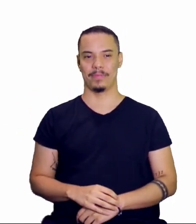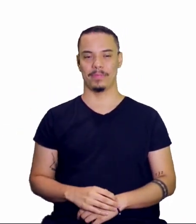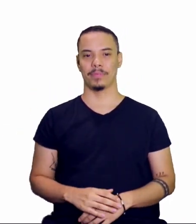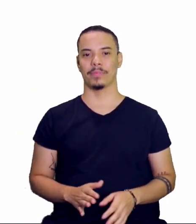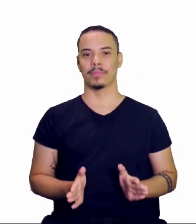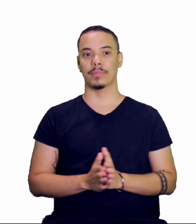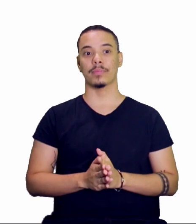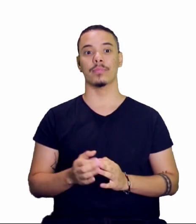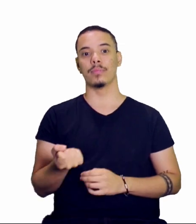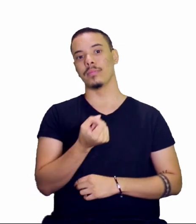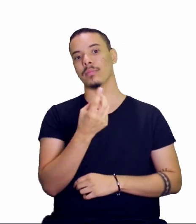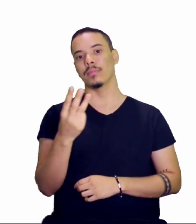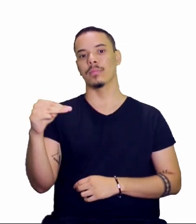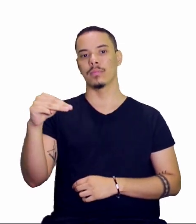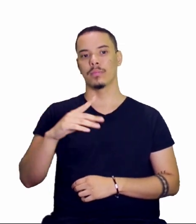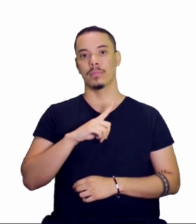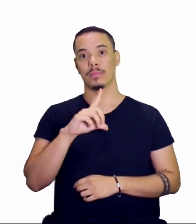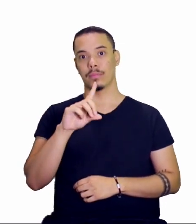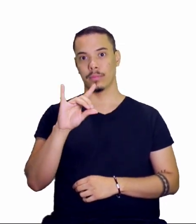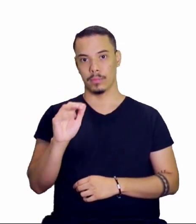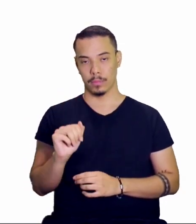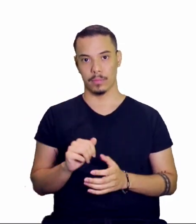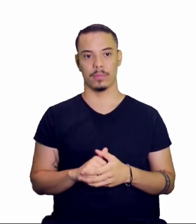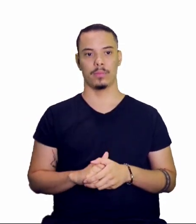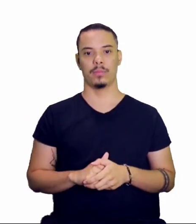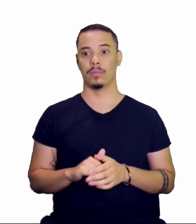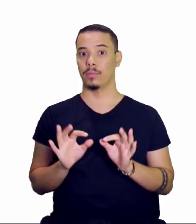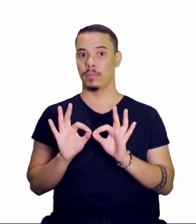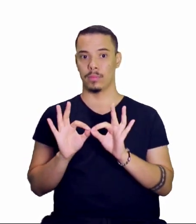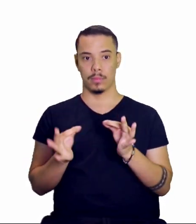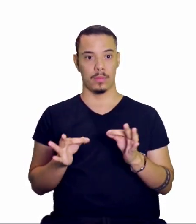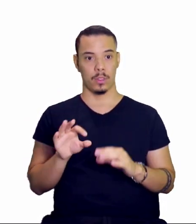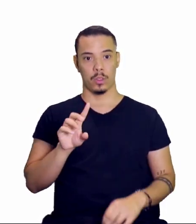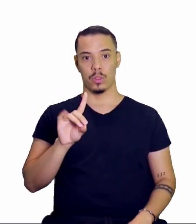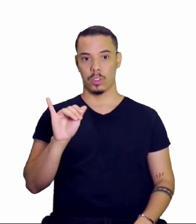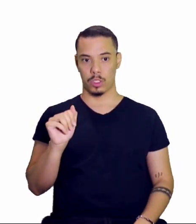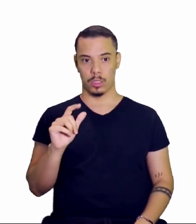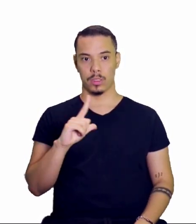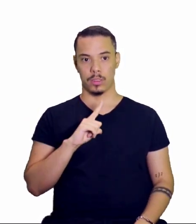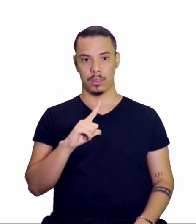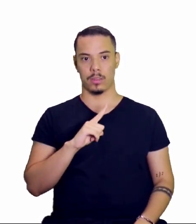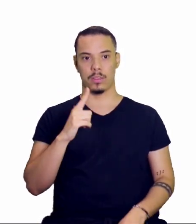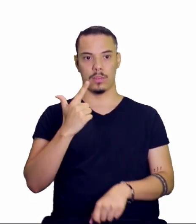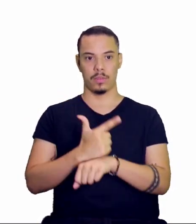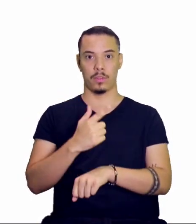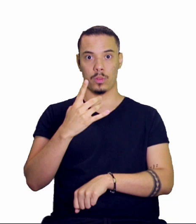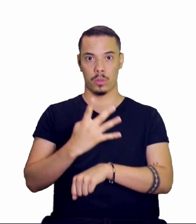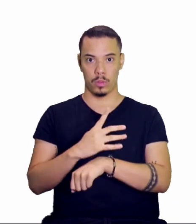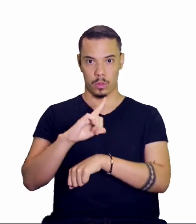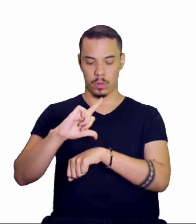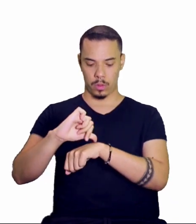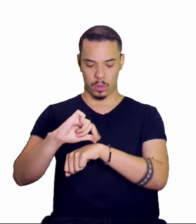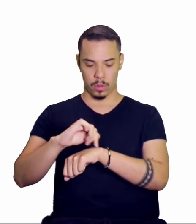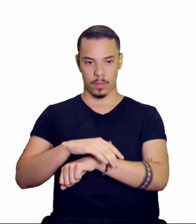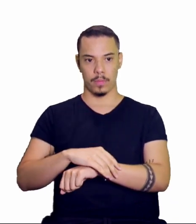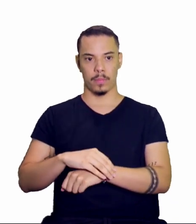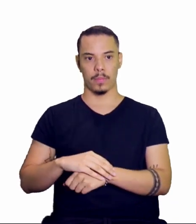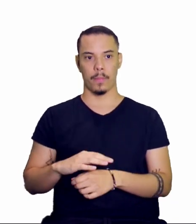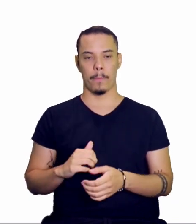ver quantos minutos tem um dia. Simples, né? Um dia, 24 horas. A gente viu pelo nosso diagrama. 1 hora a gente sabe que